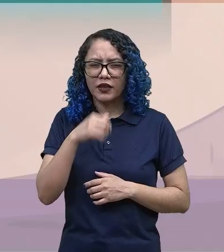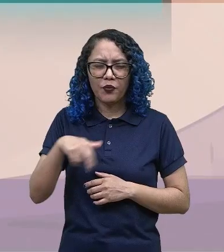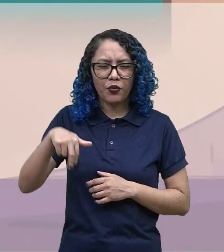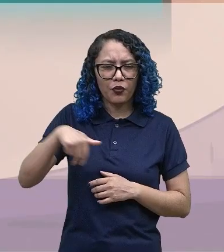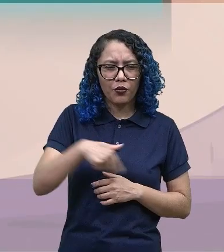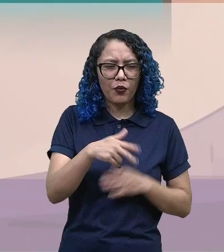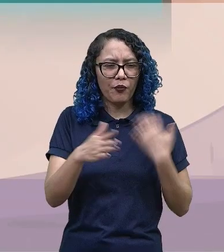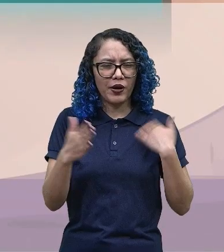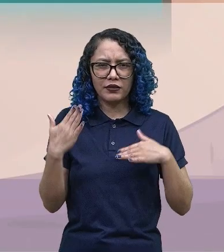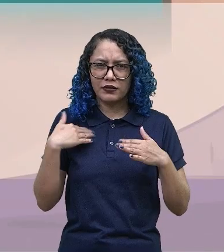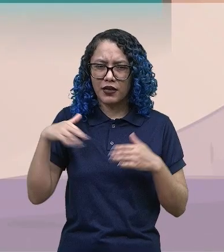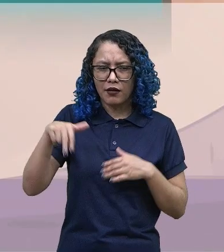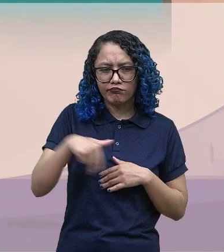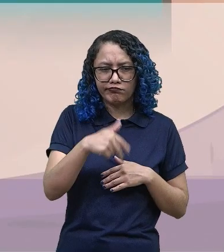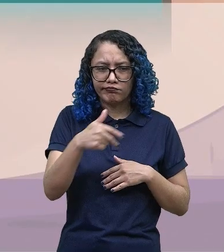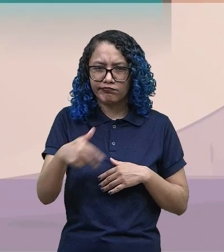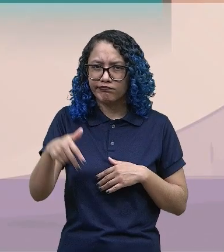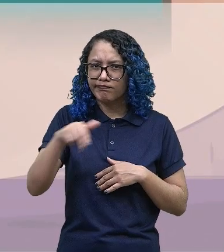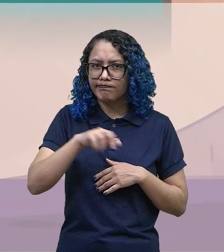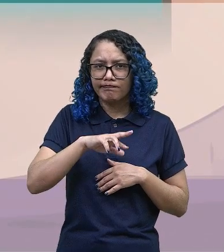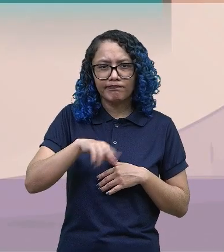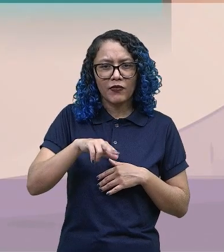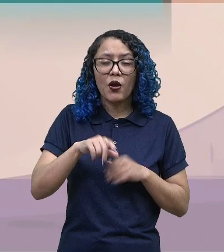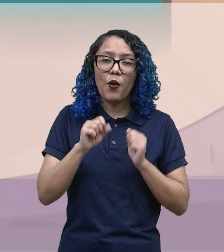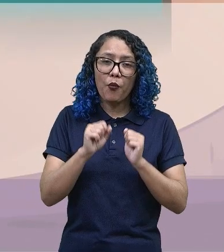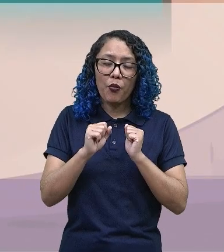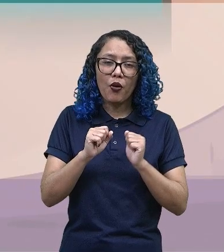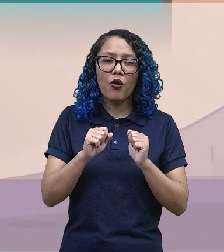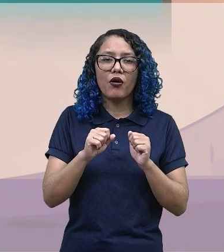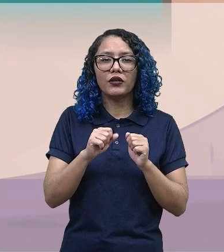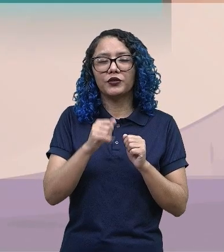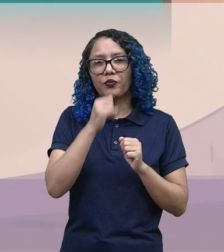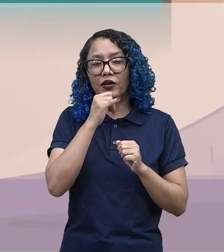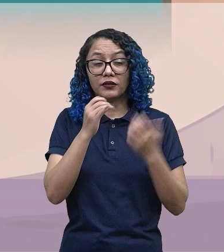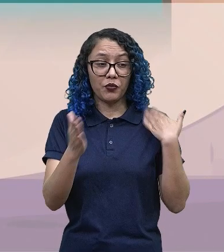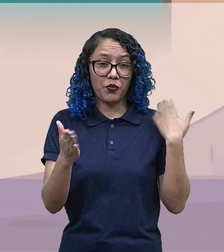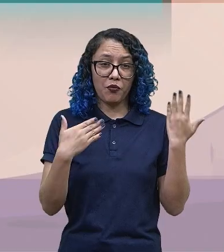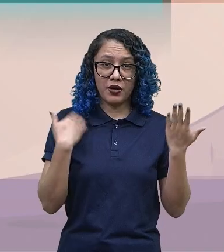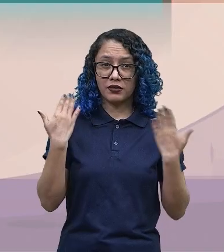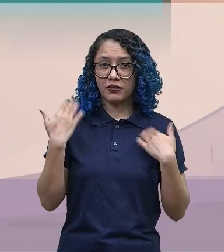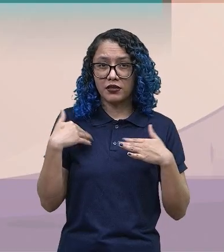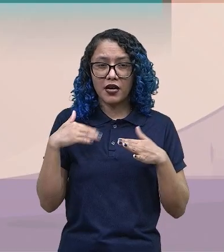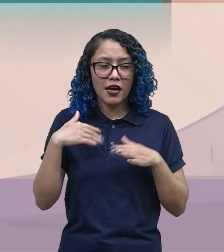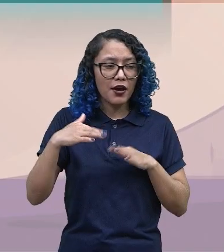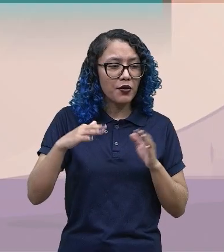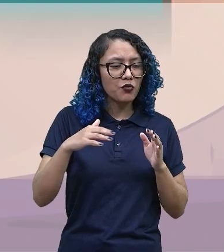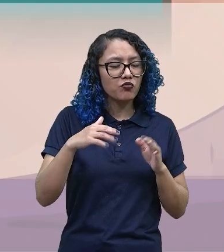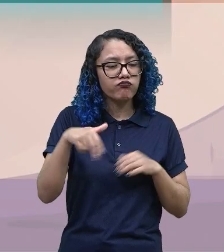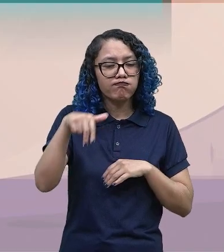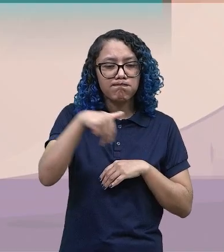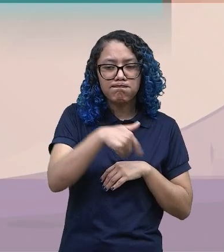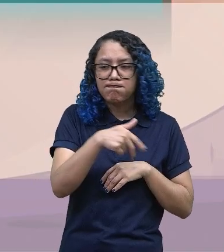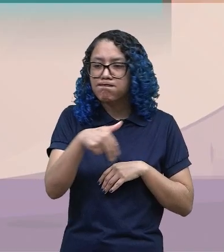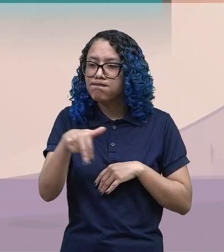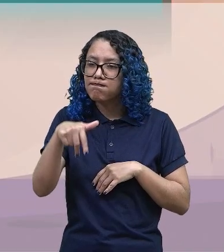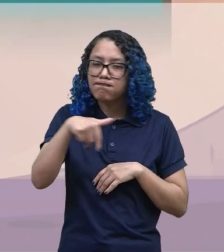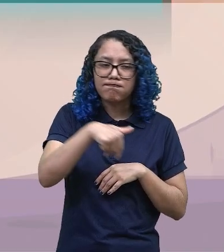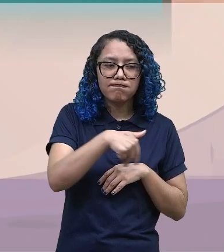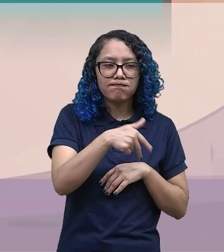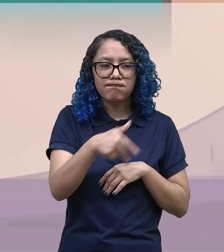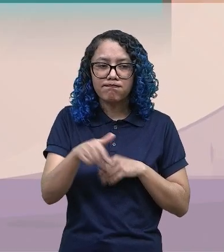texto continua, e ela pode variar de um passeio contemplativo pela cidade, né, até percursos de